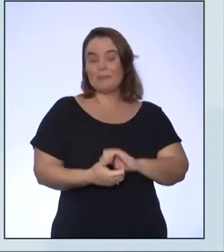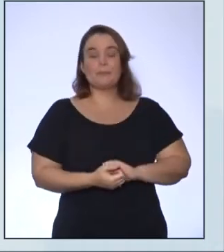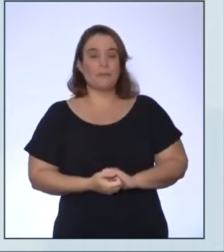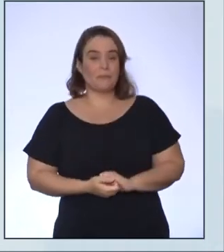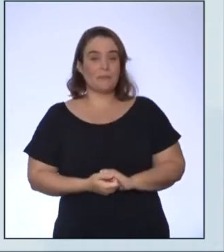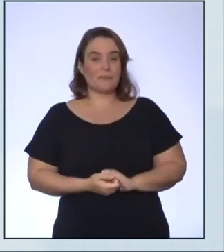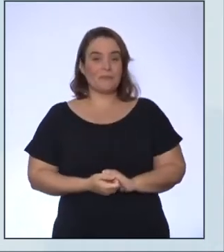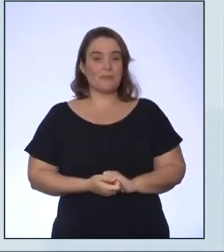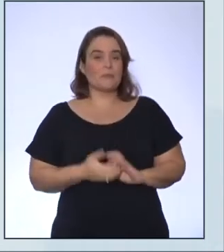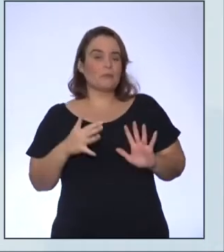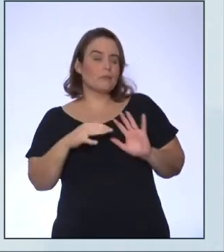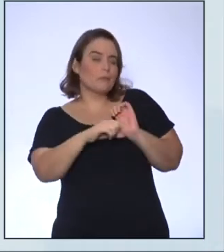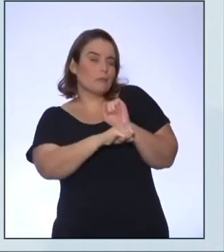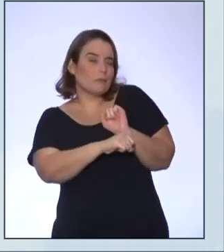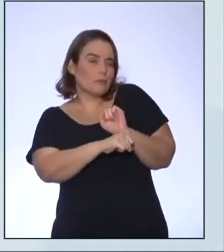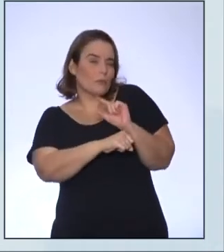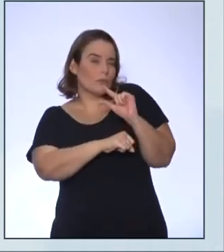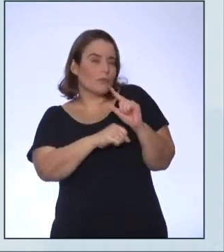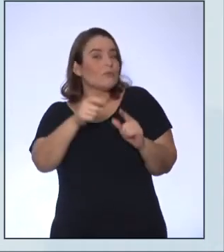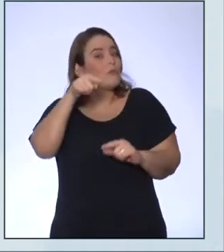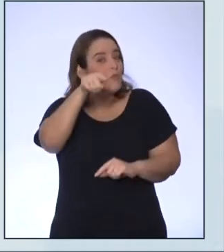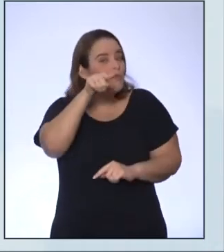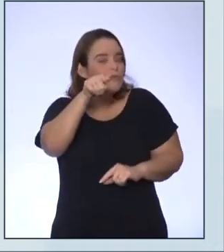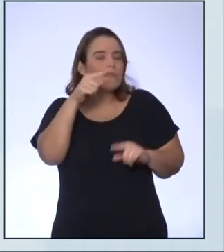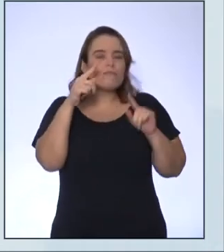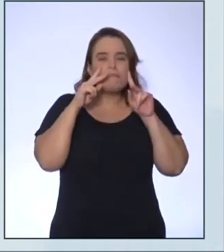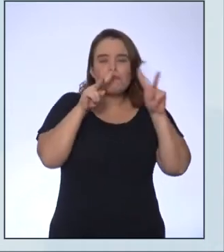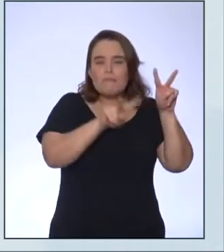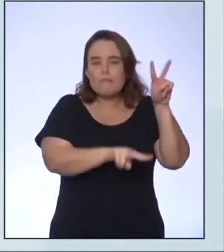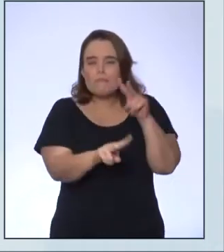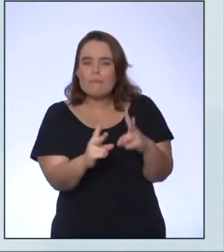pelo menos aí alguns instantes para você observar.